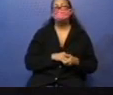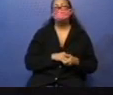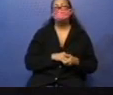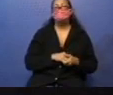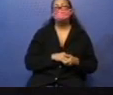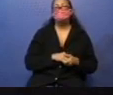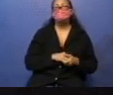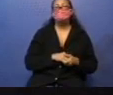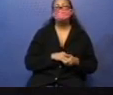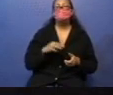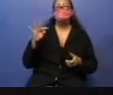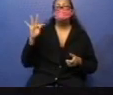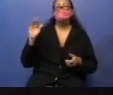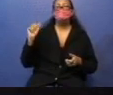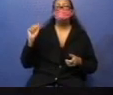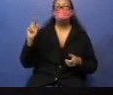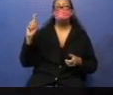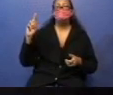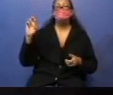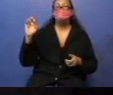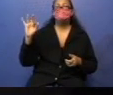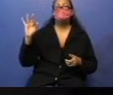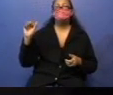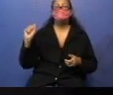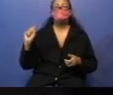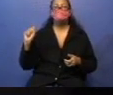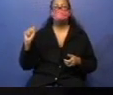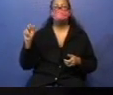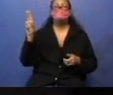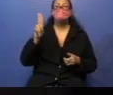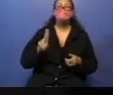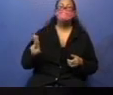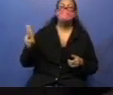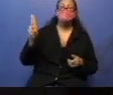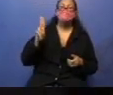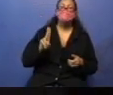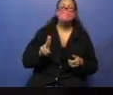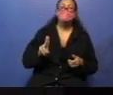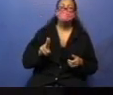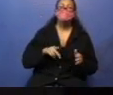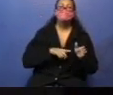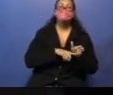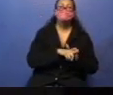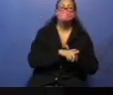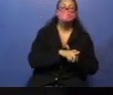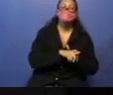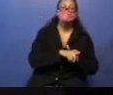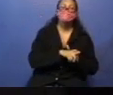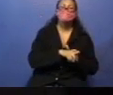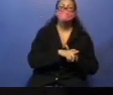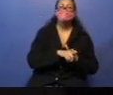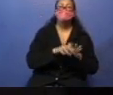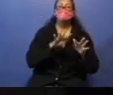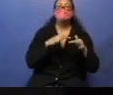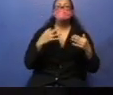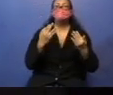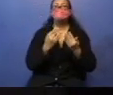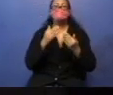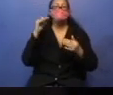tarefa. Utilize as questões a seguir para entrevistar um adulto da sua